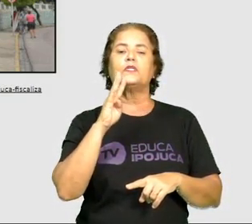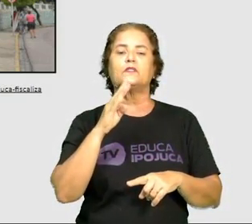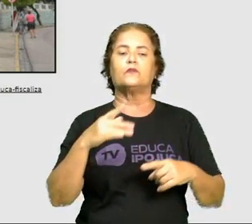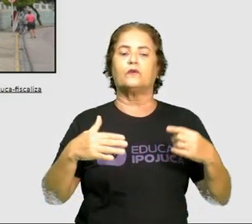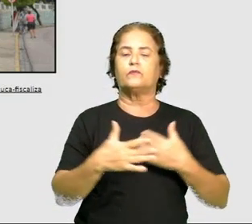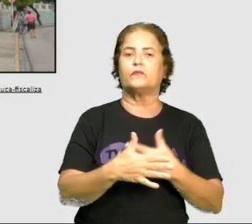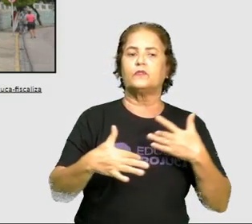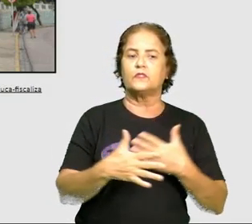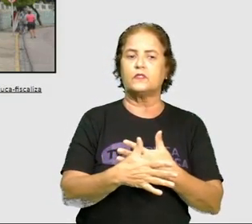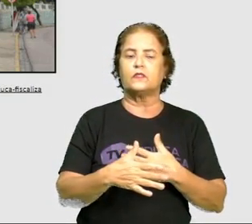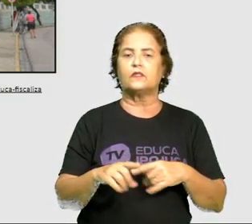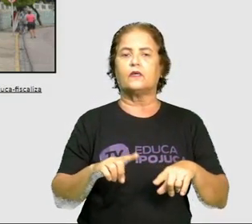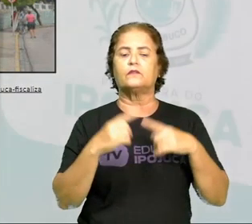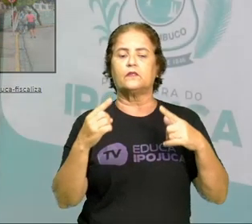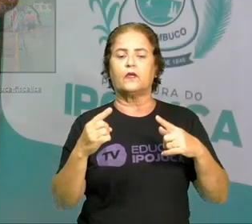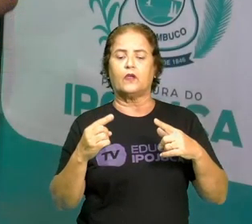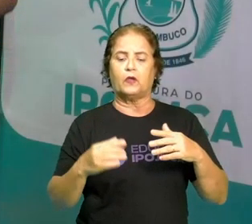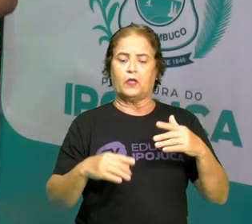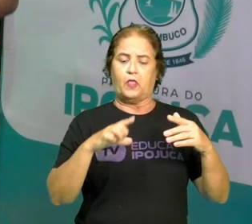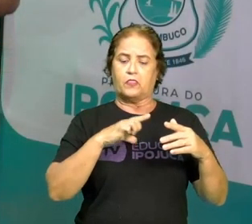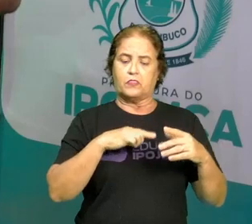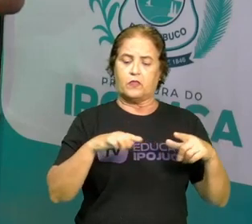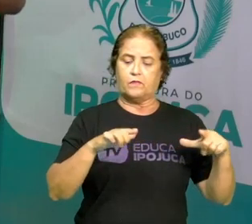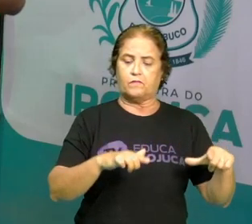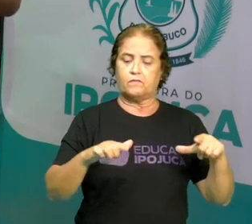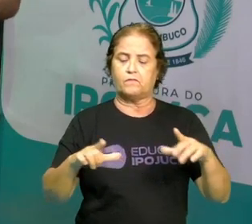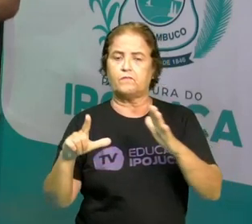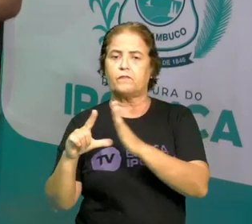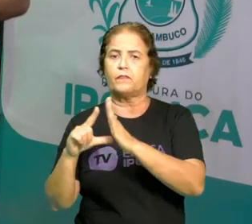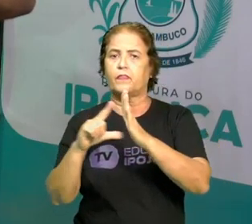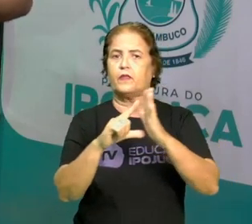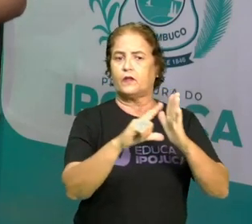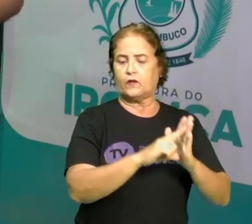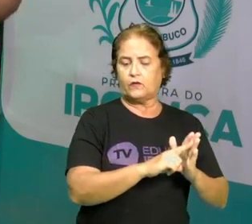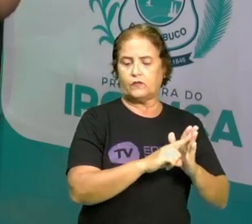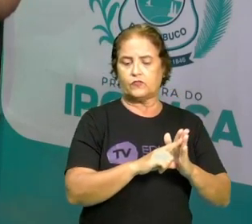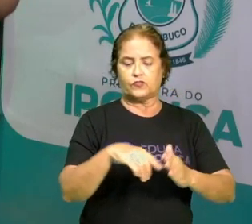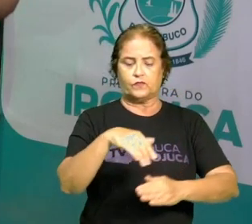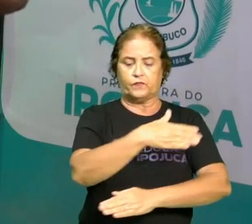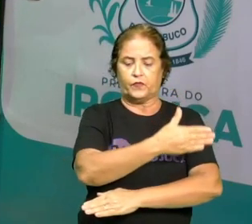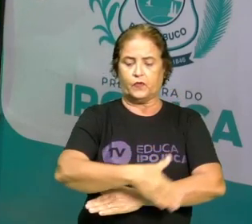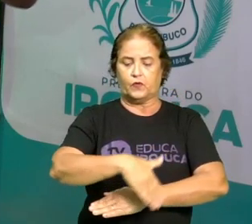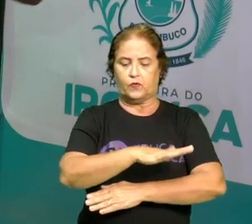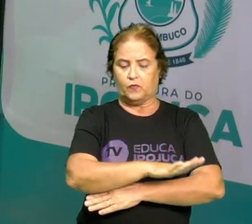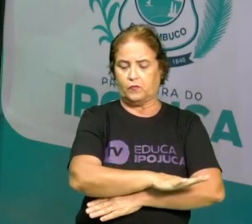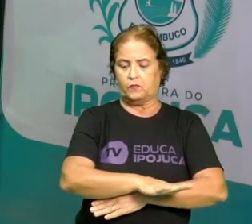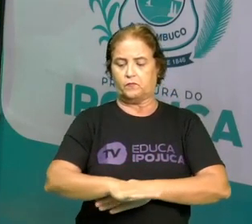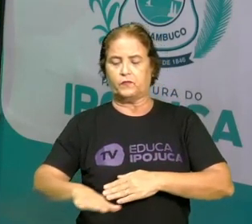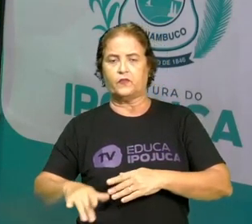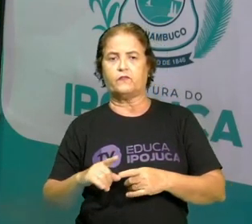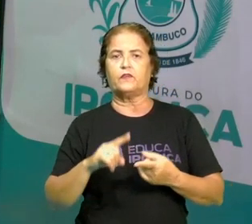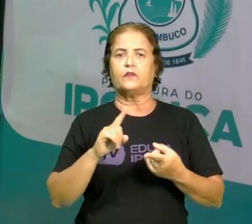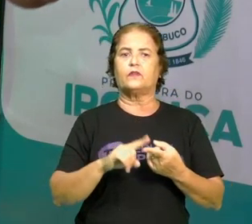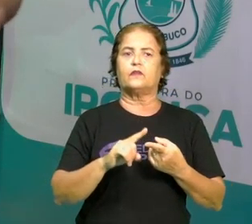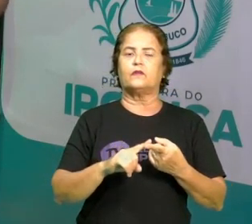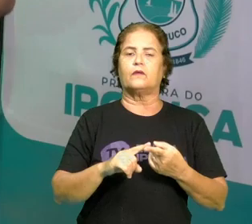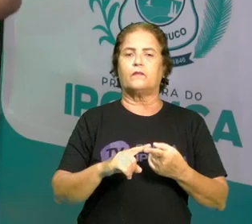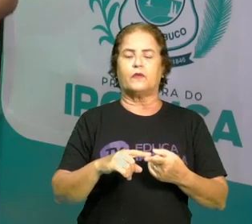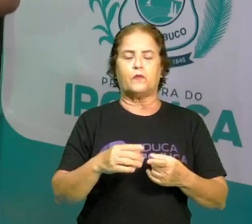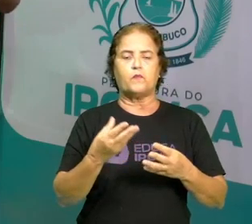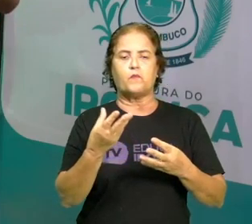processo? Onde começa a ter centros comerciais, começa a ter o quê? Calçamento de rua e mais aglomerados